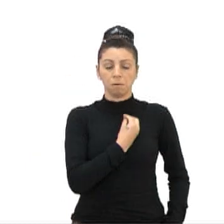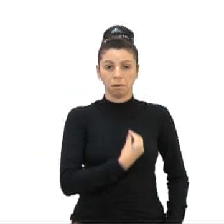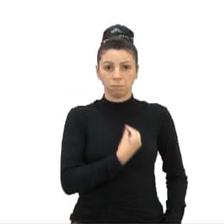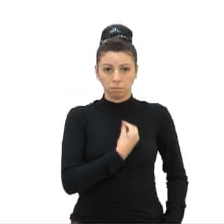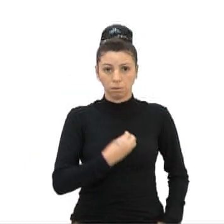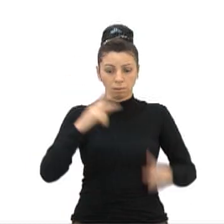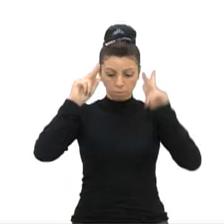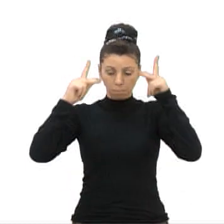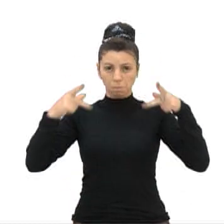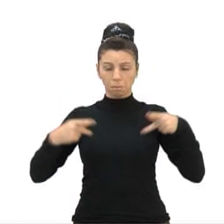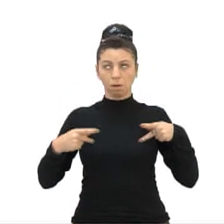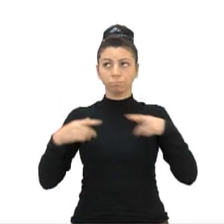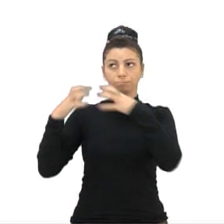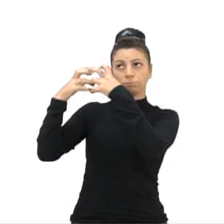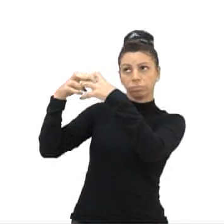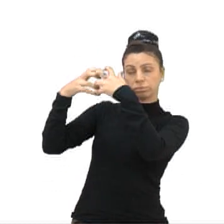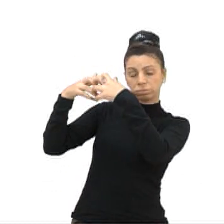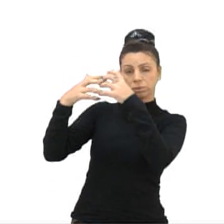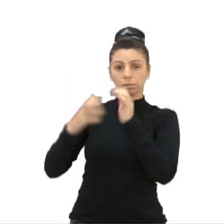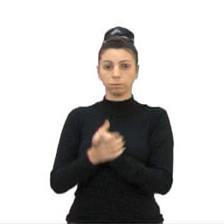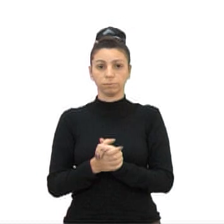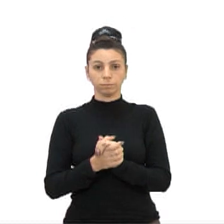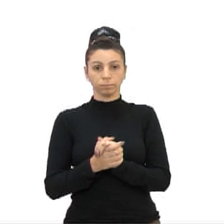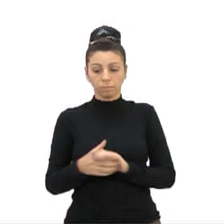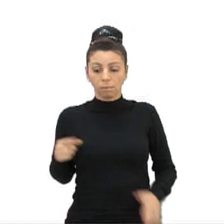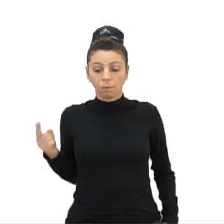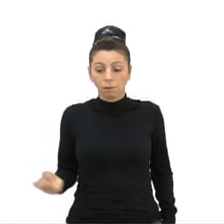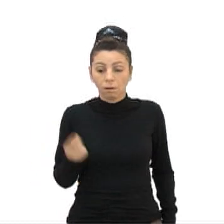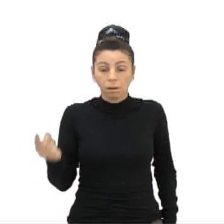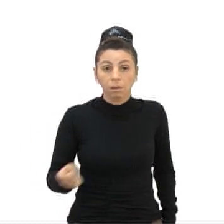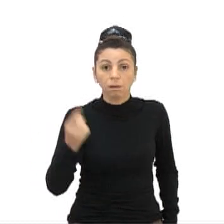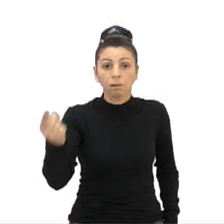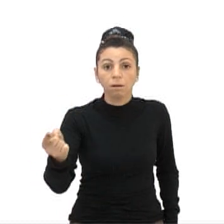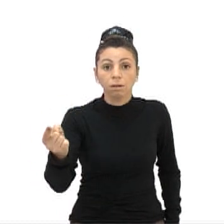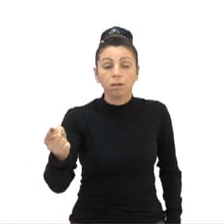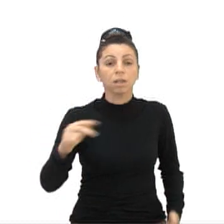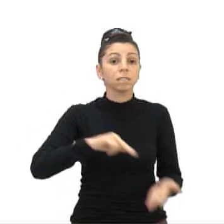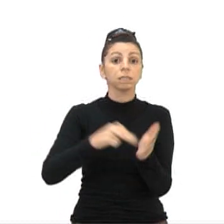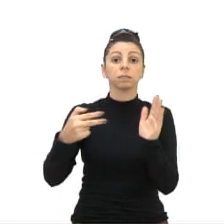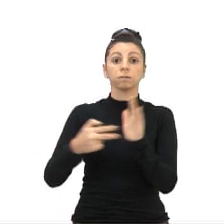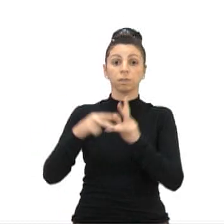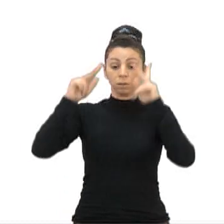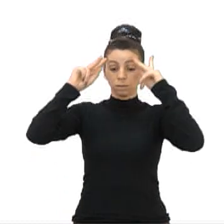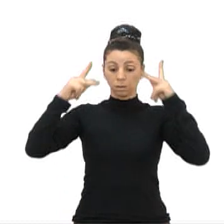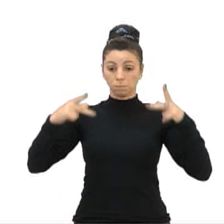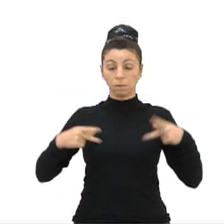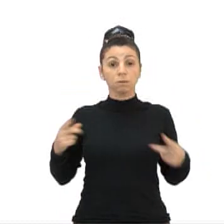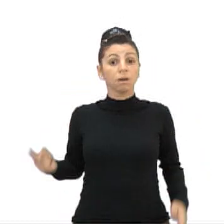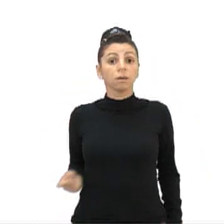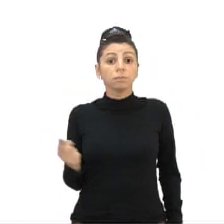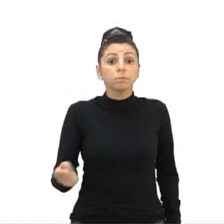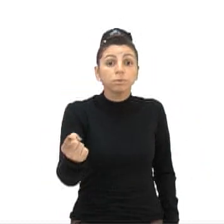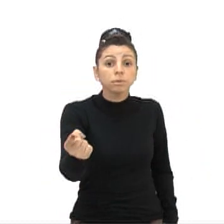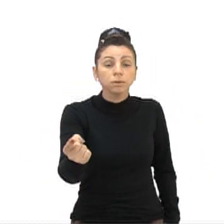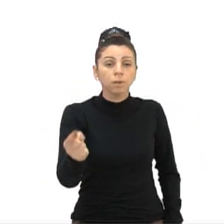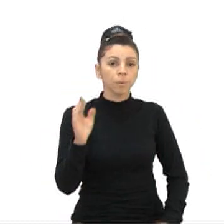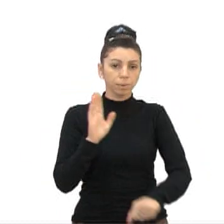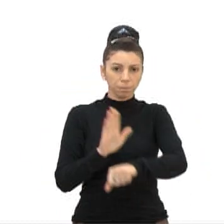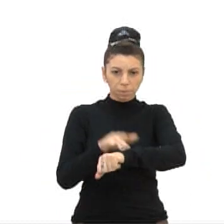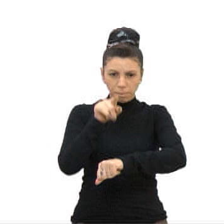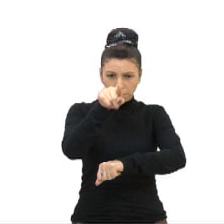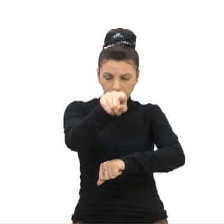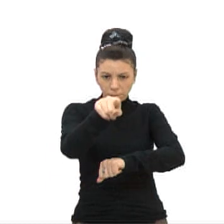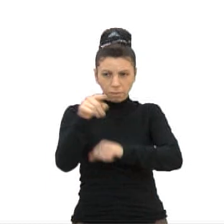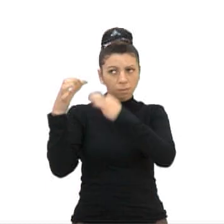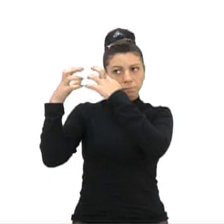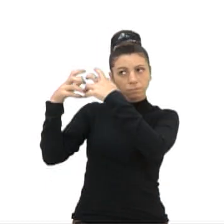Segunda alternativa, eternidade, pois esclarece que o ser humano é eterno. Muito fácil, né, pessoal? Um tempinho só para vocês fazerem